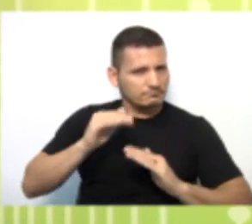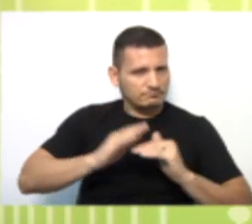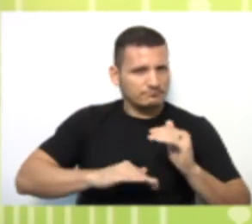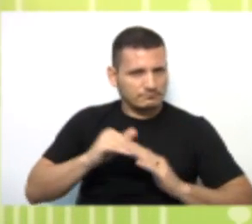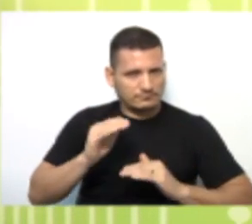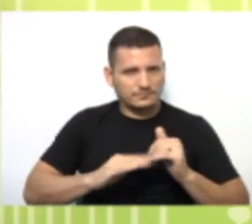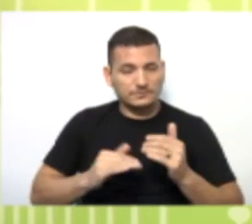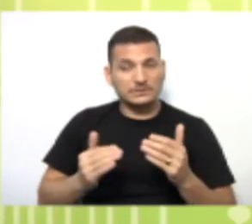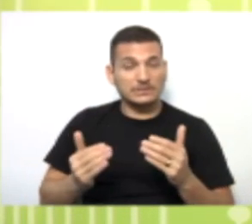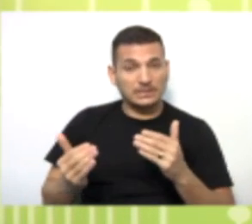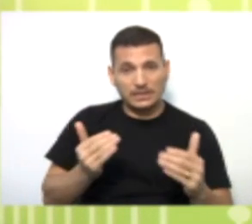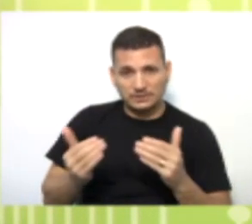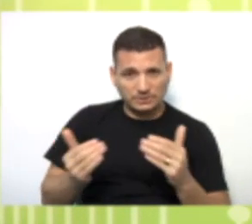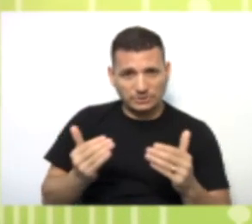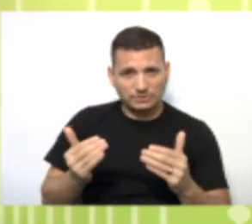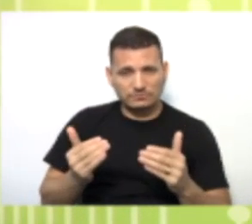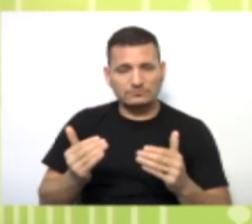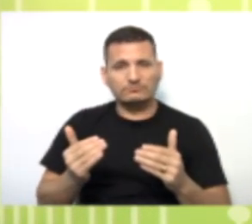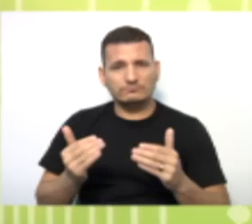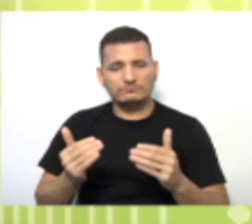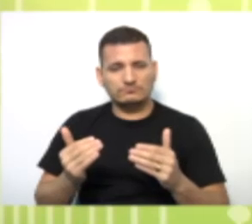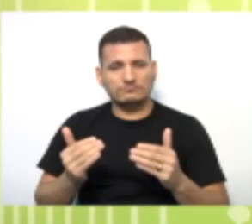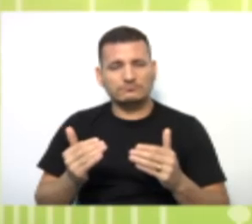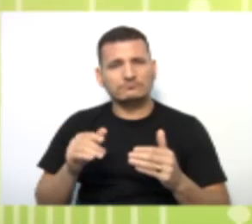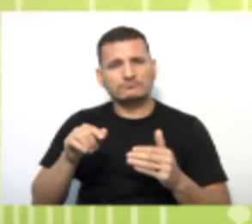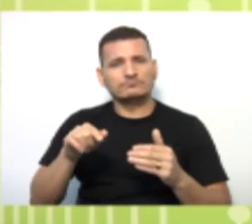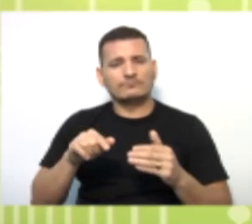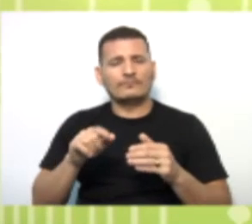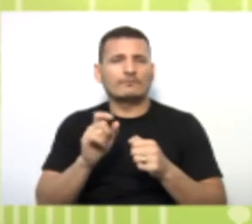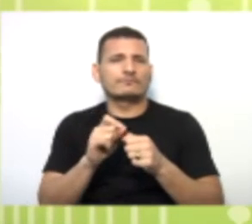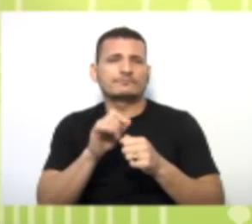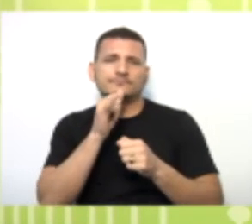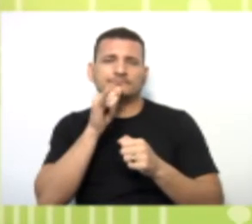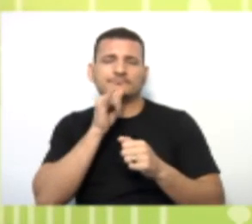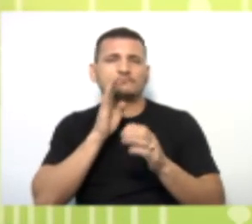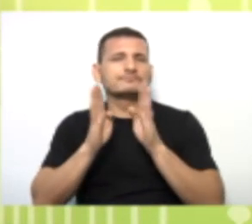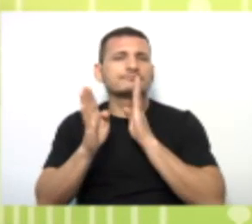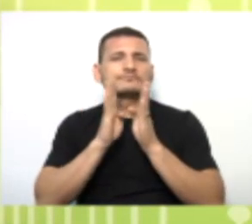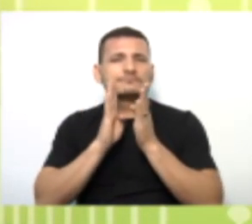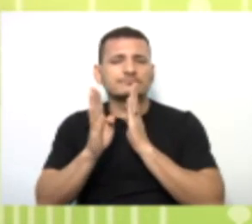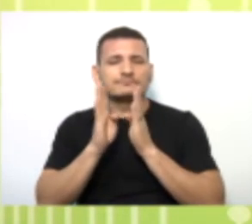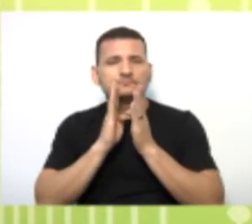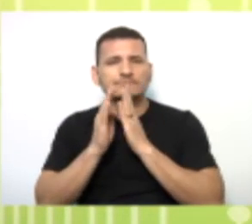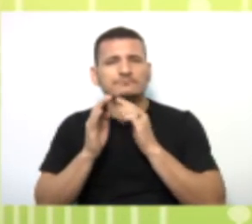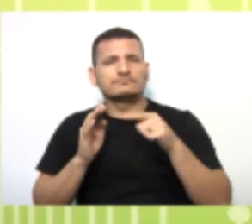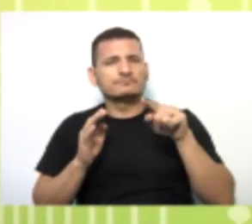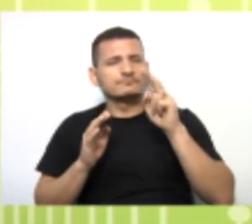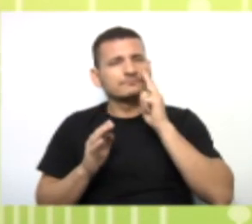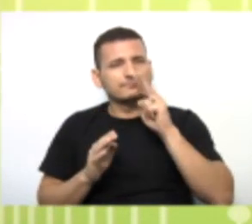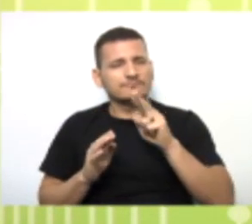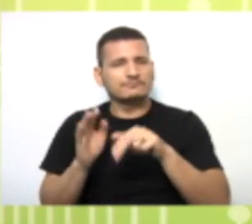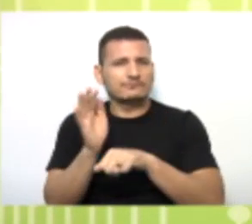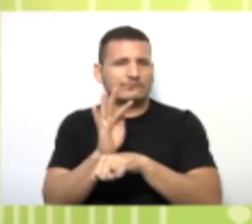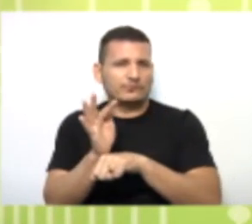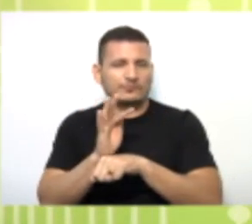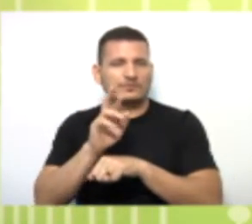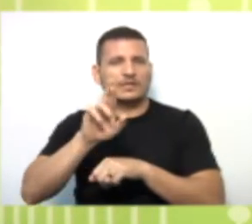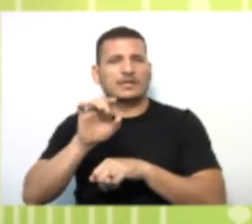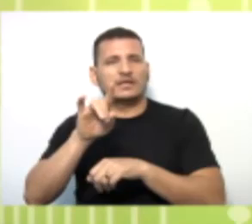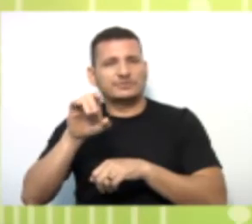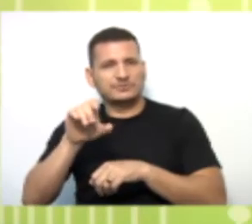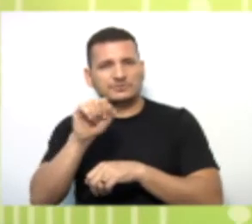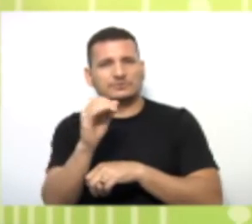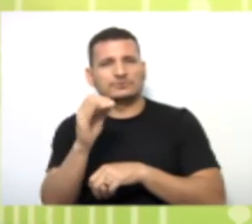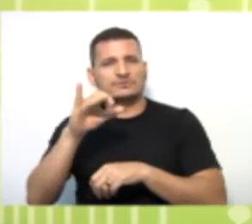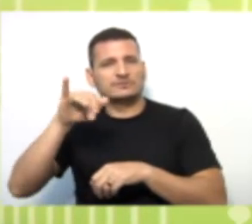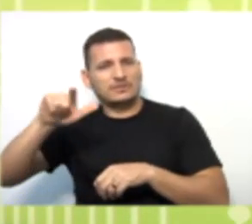analistas agora, grandes empresas, quando vão desenhar, digamos, o Facebook. Quem já assistiu aquele filme A Rede Social, tá? E lembra daquela